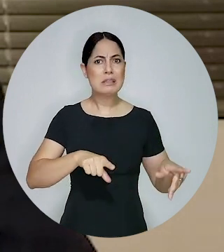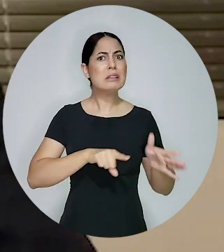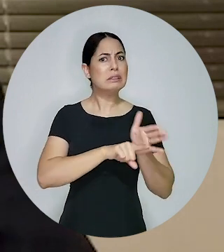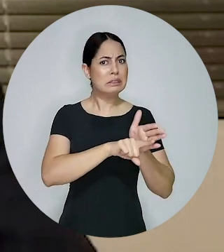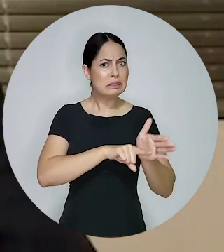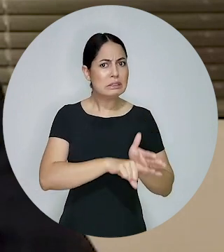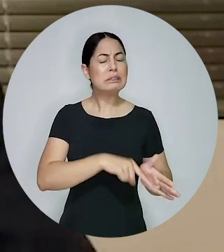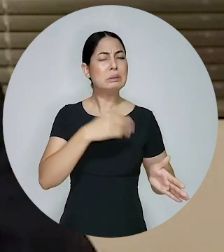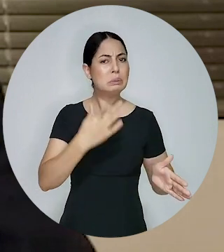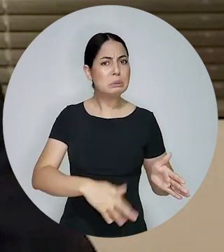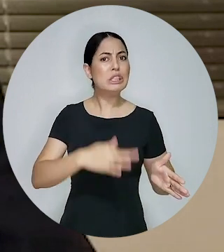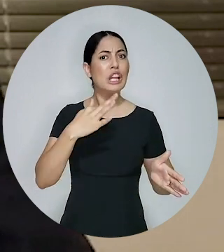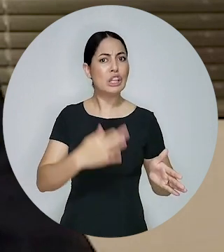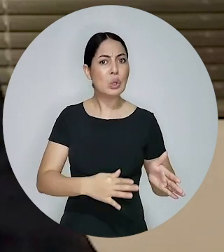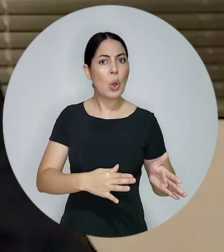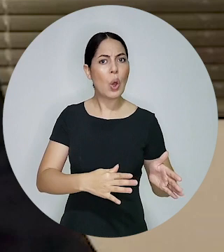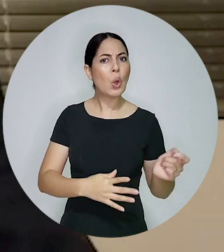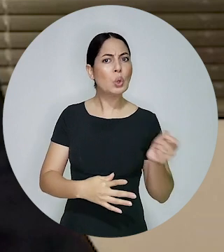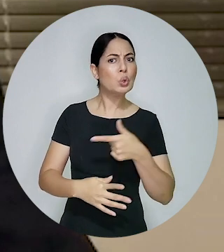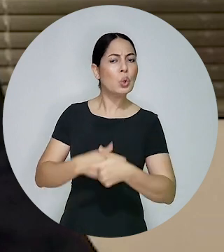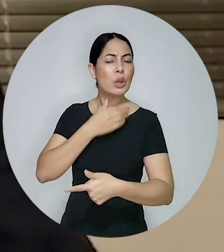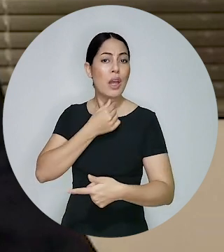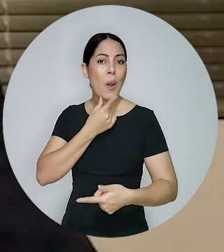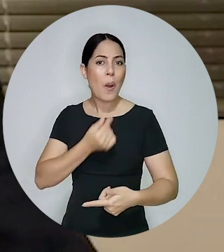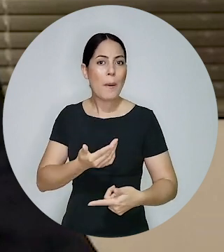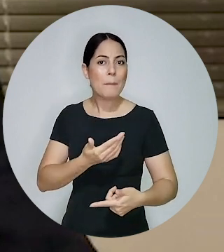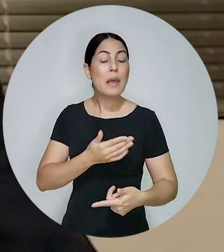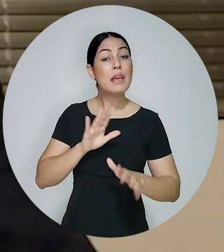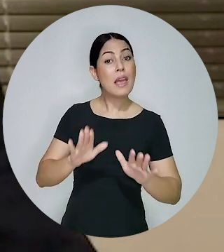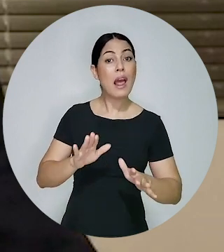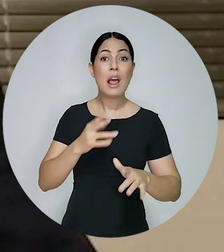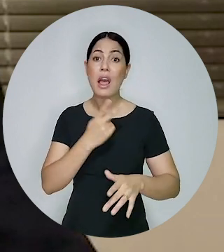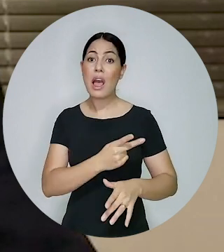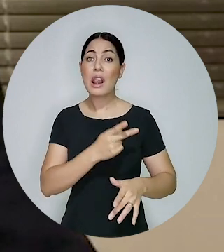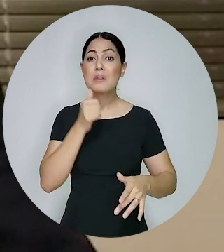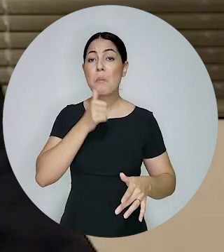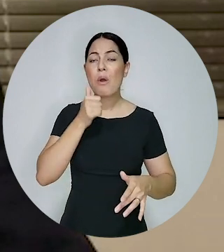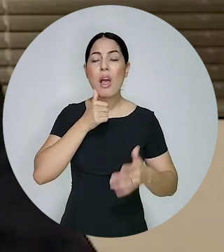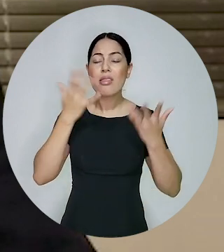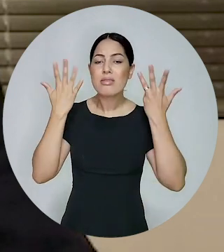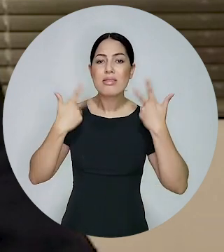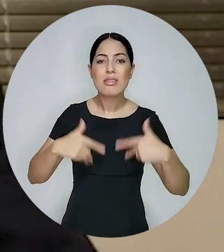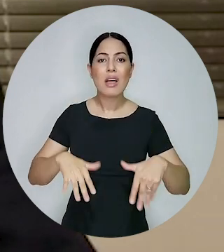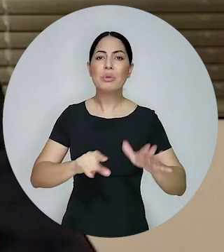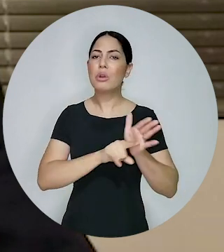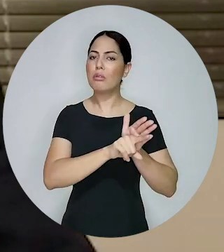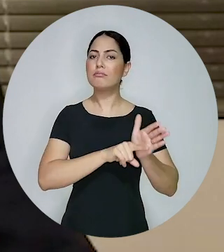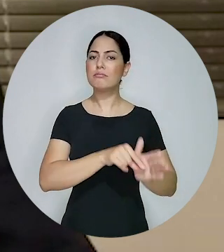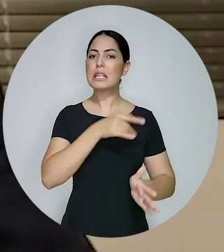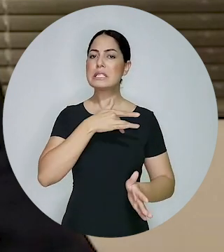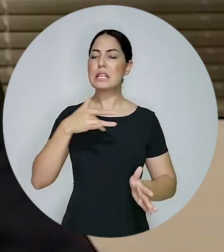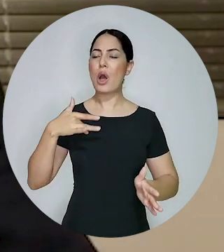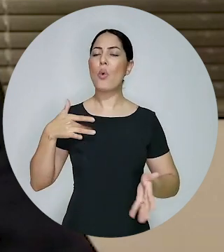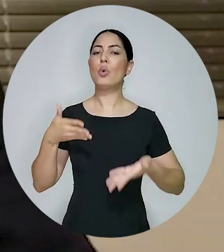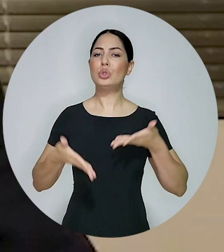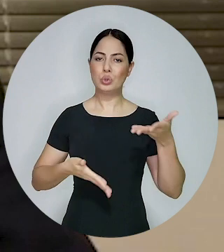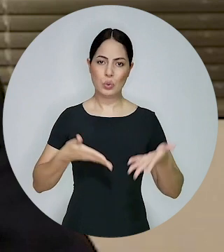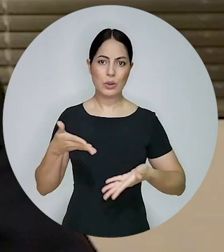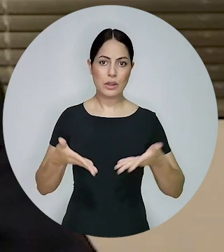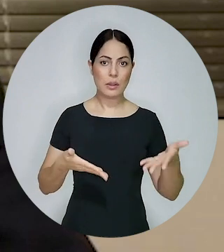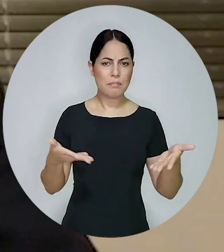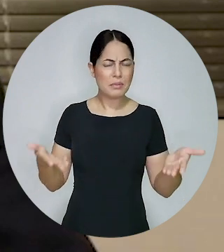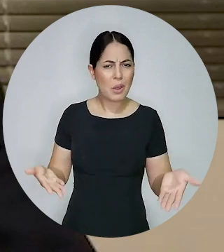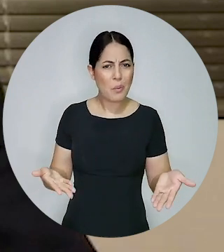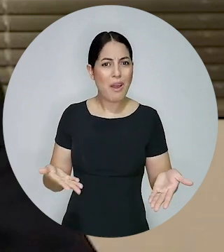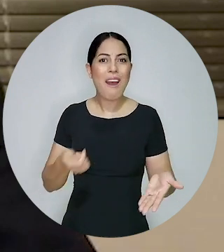muito mais doloridos, inclusive, do que o do homem, e elas fazem isso com a maior naturalidade. Então, a mulher,